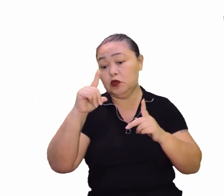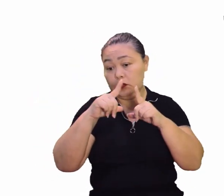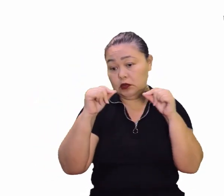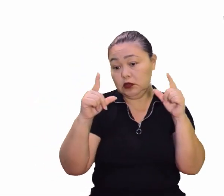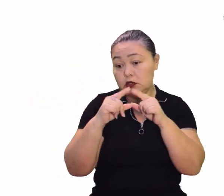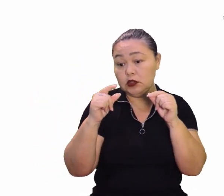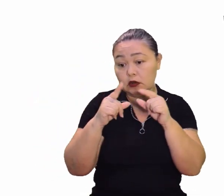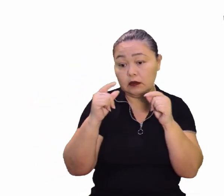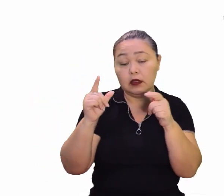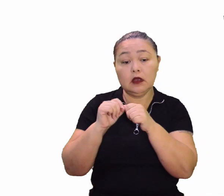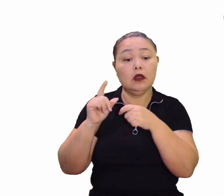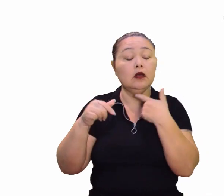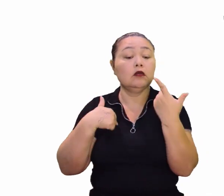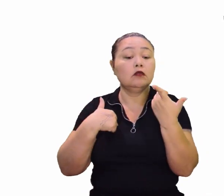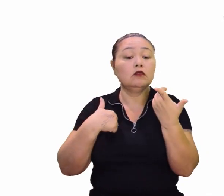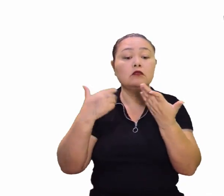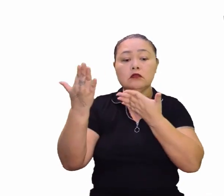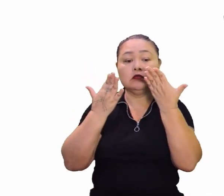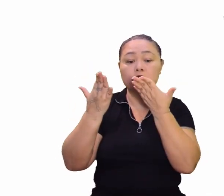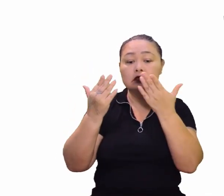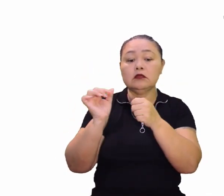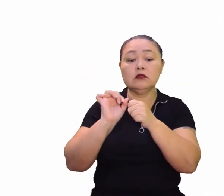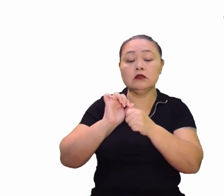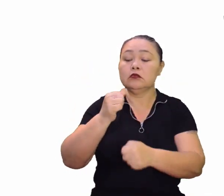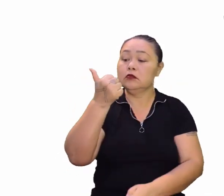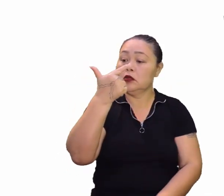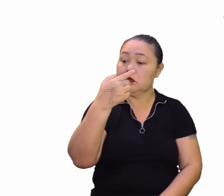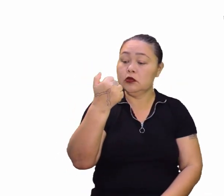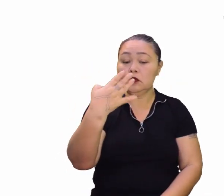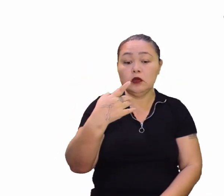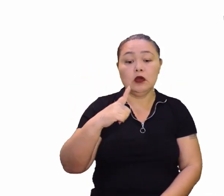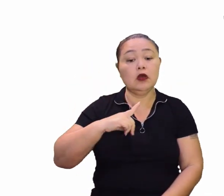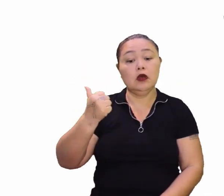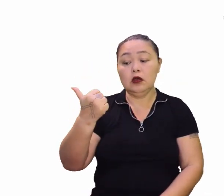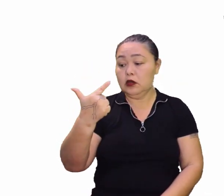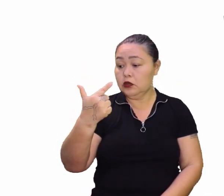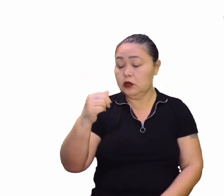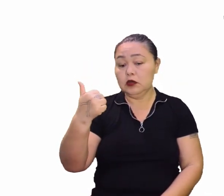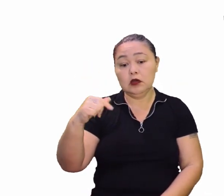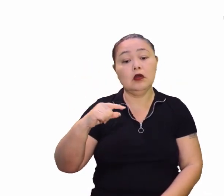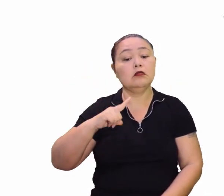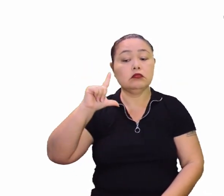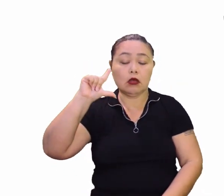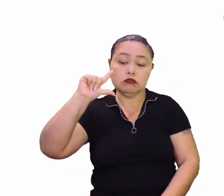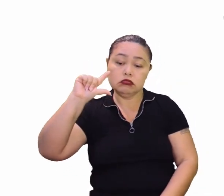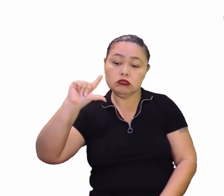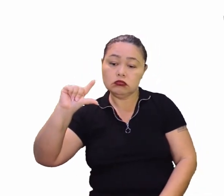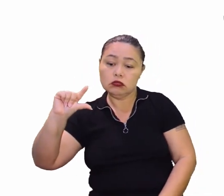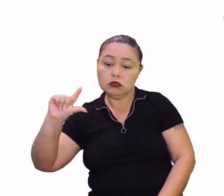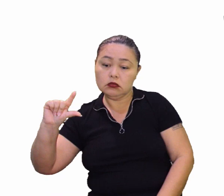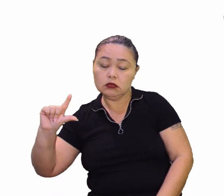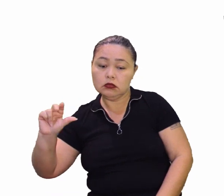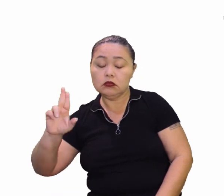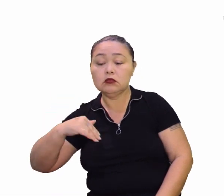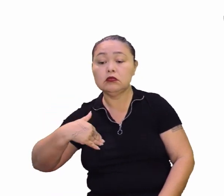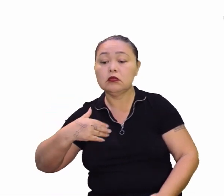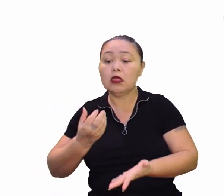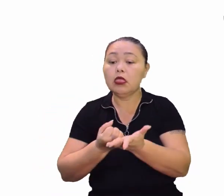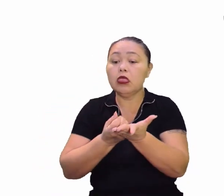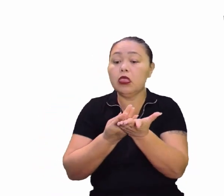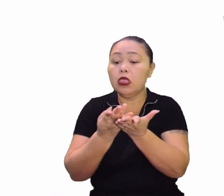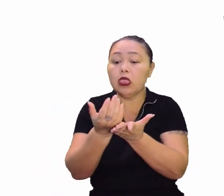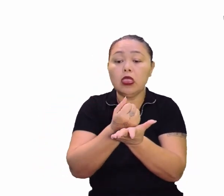e se a gente analisar de 2014 a 2017, com essas práticas, foi diminuindo a questão do